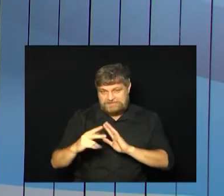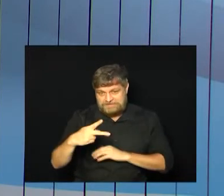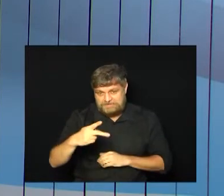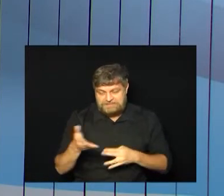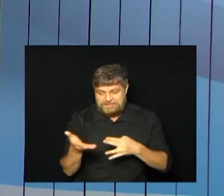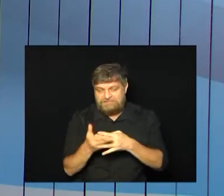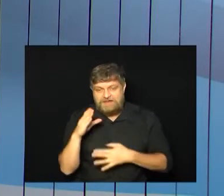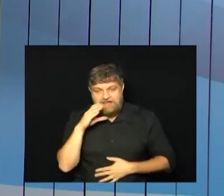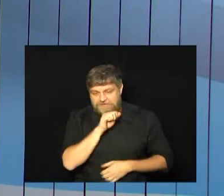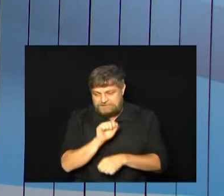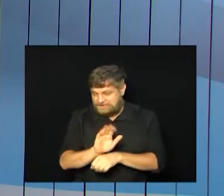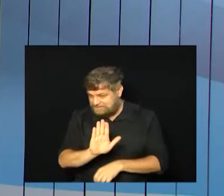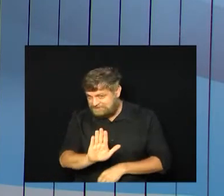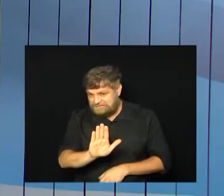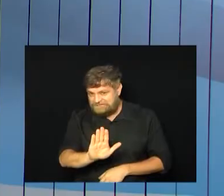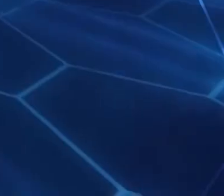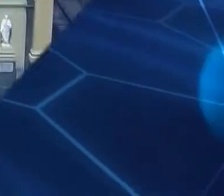rápido intervalo e não saia daí.